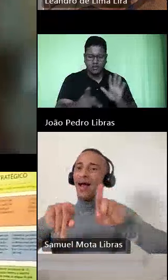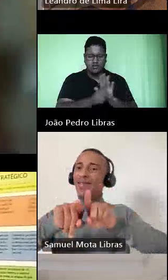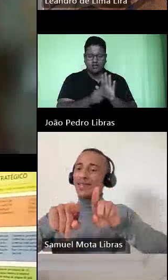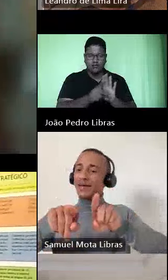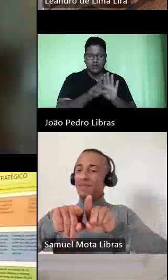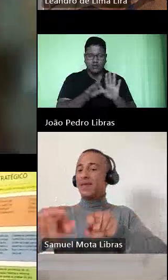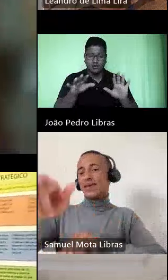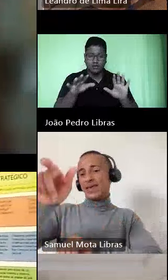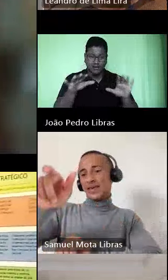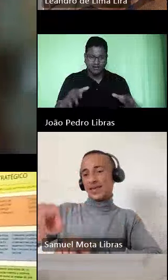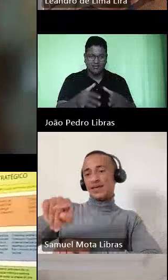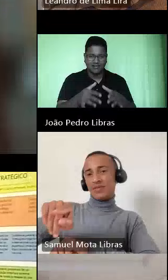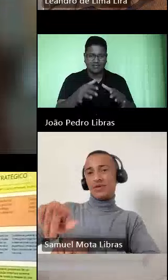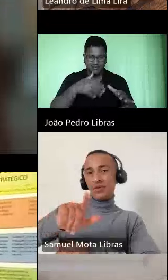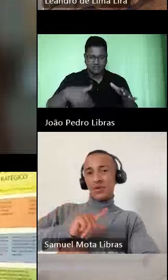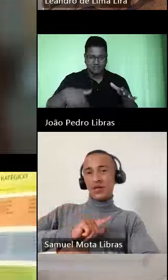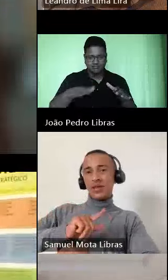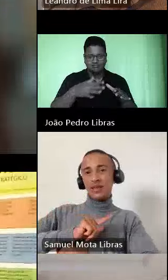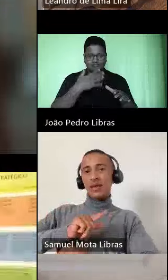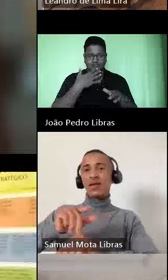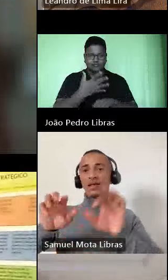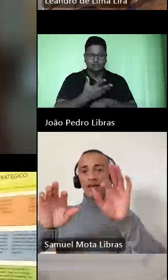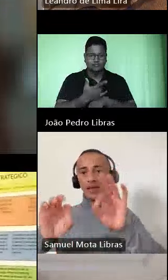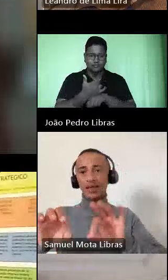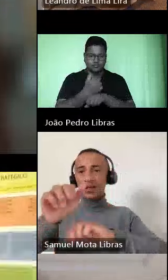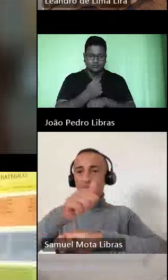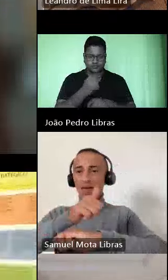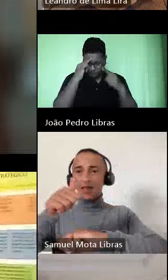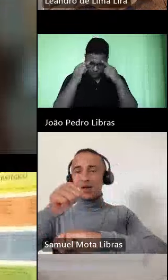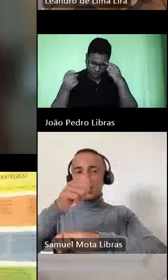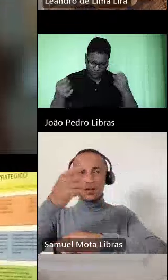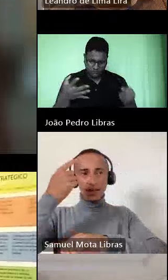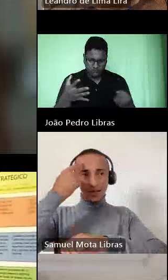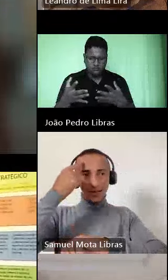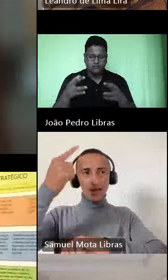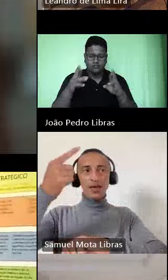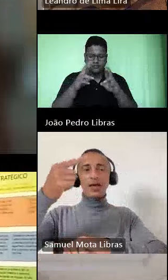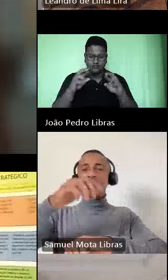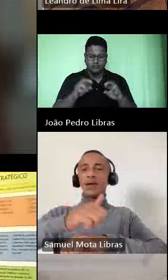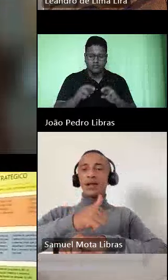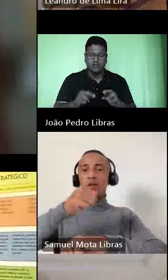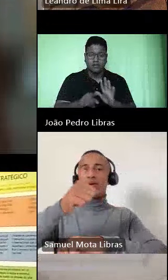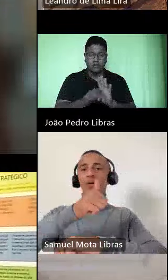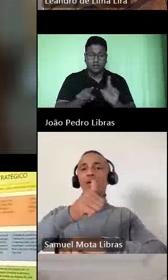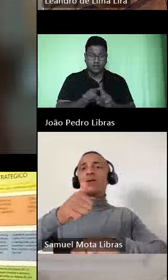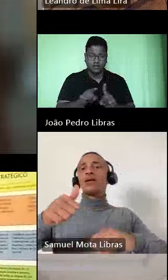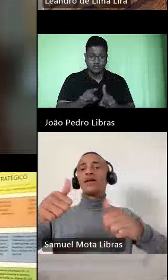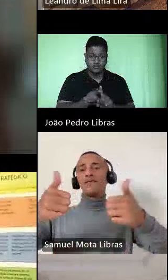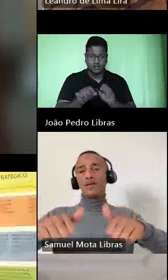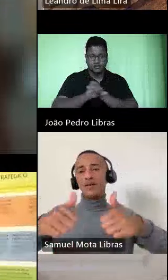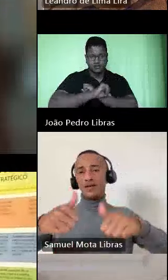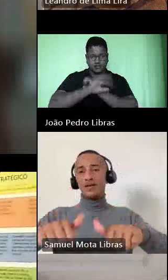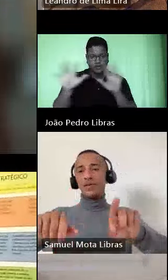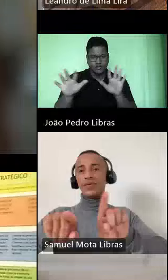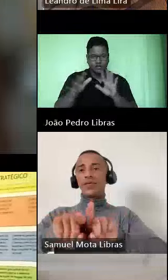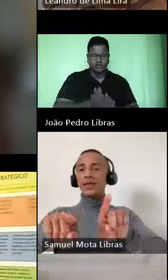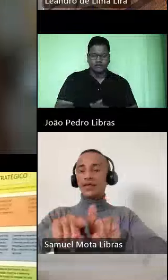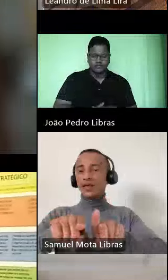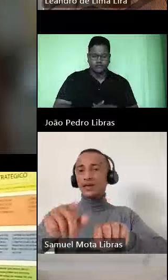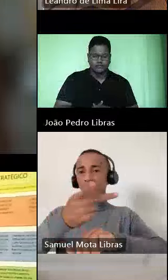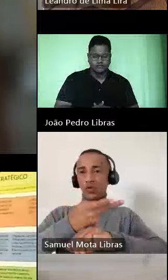tem ali as melhores ideias as melhores surge com as melhores análises com as melhores evidências e tem a gente busca